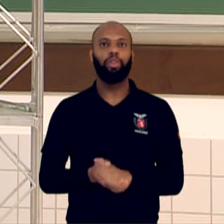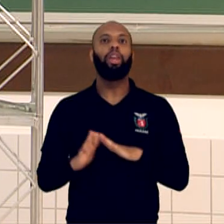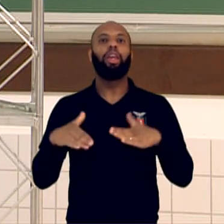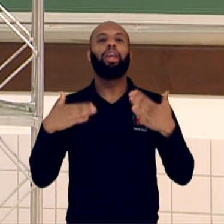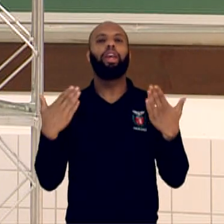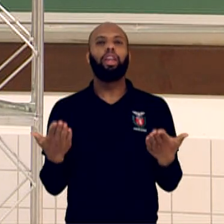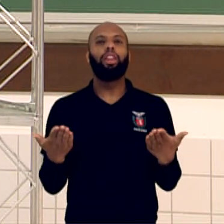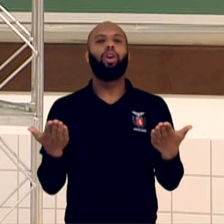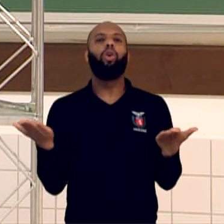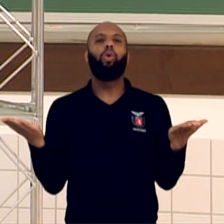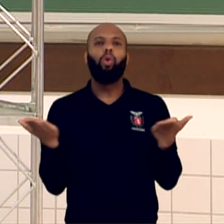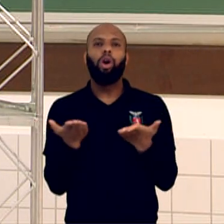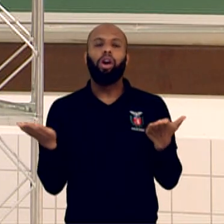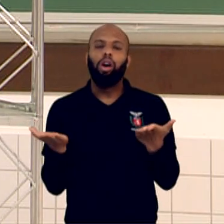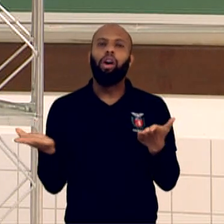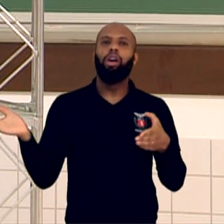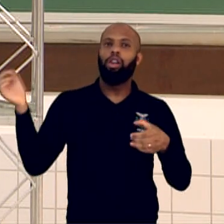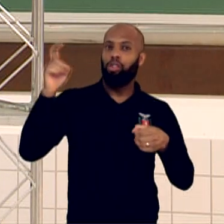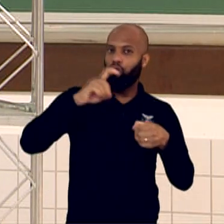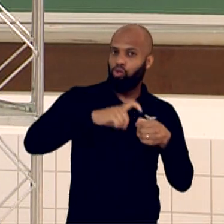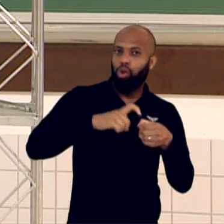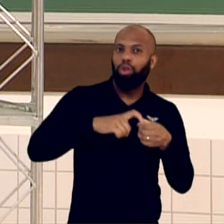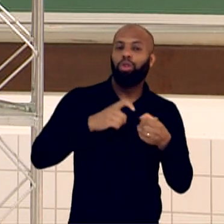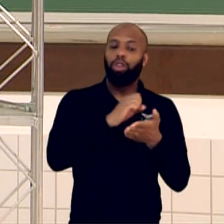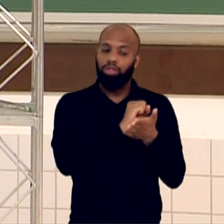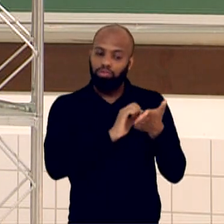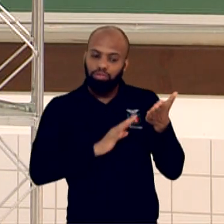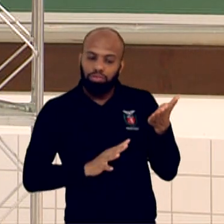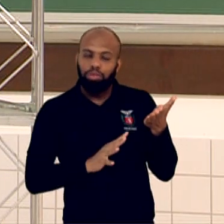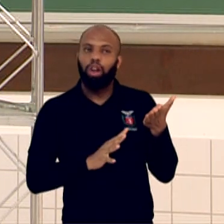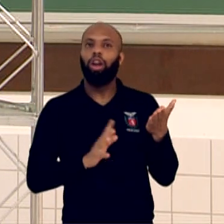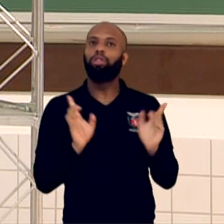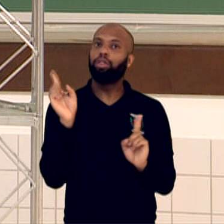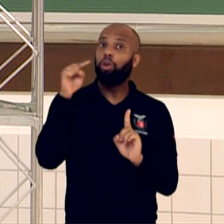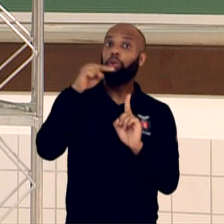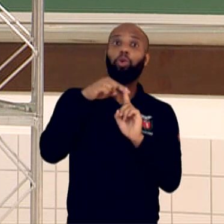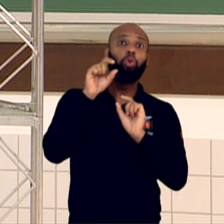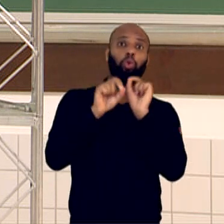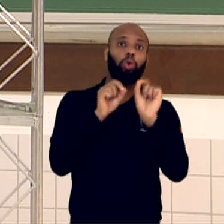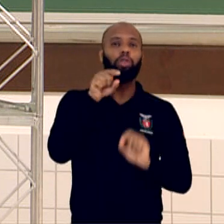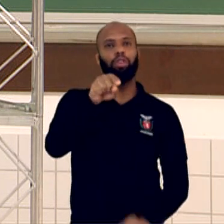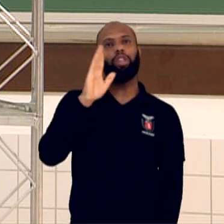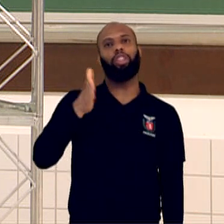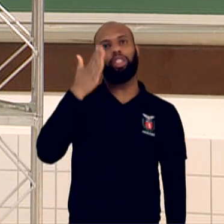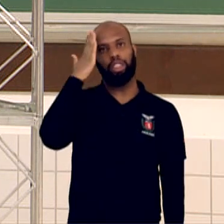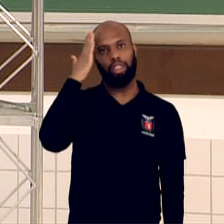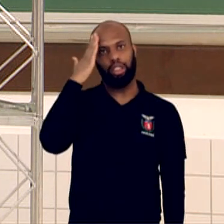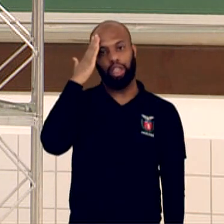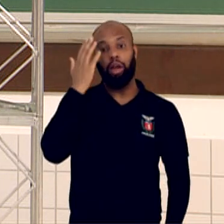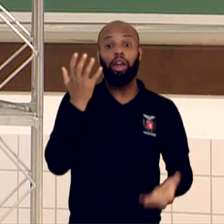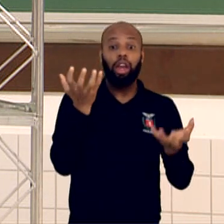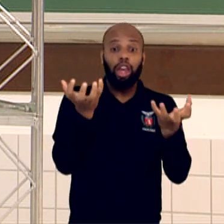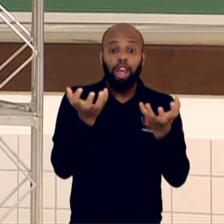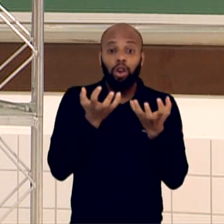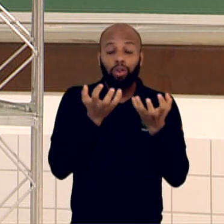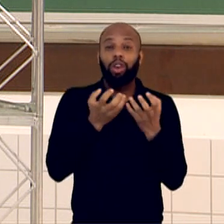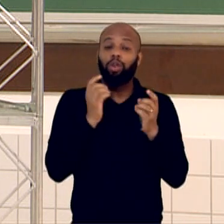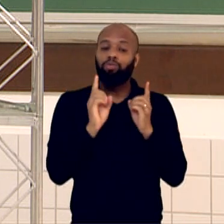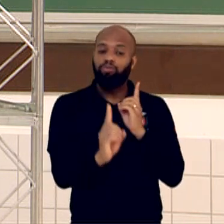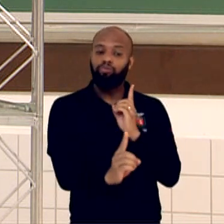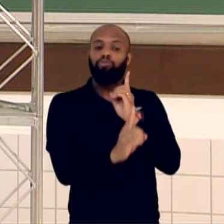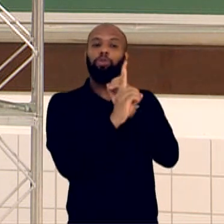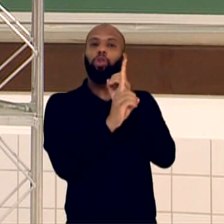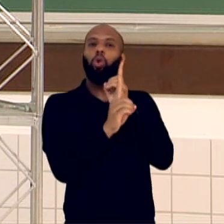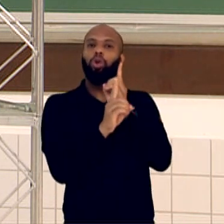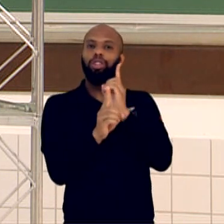Então, pessoal, vamos lá, né? Retomando aqui ao nosso exercício, né? Com o objetivo, vocês já sabem, é reduzir esses arcos